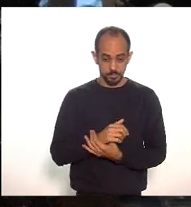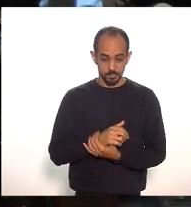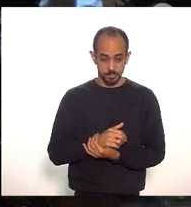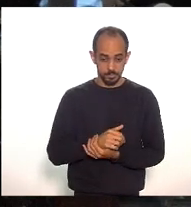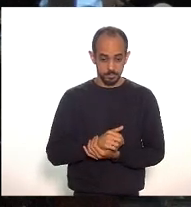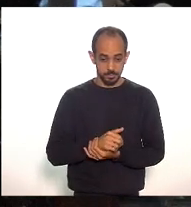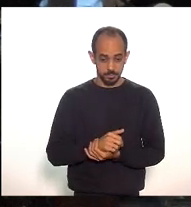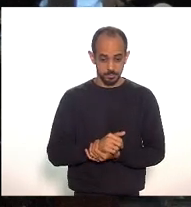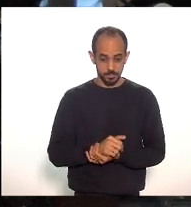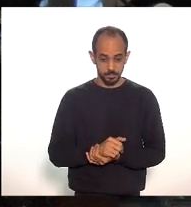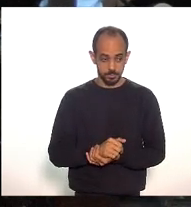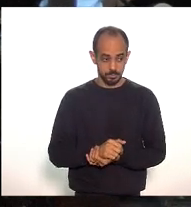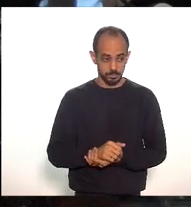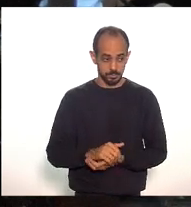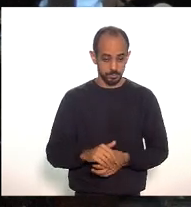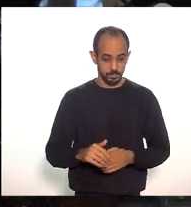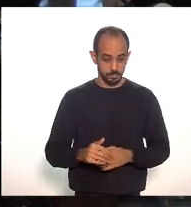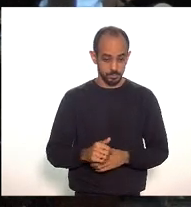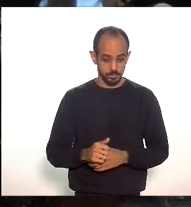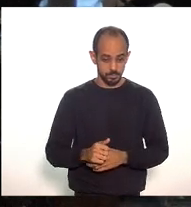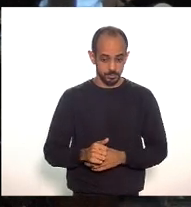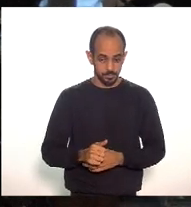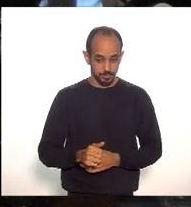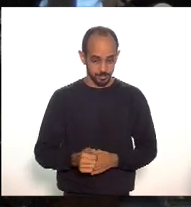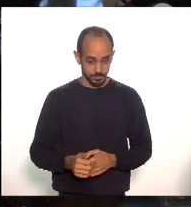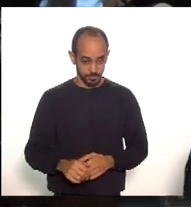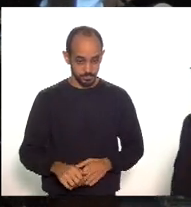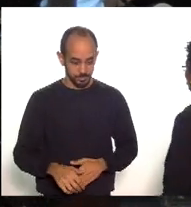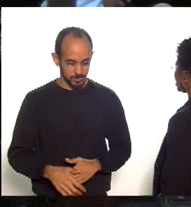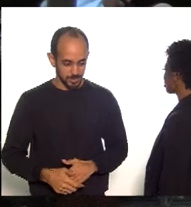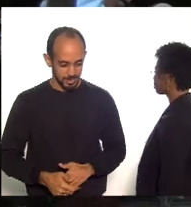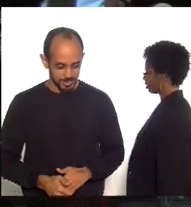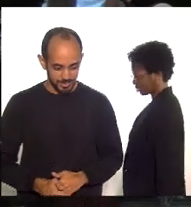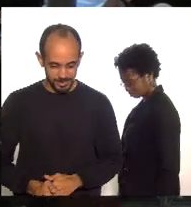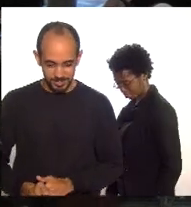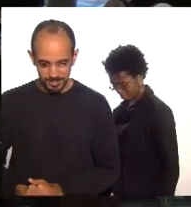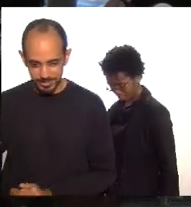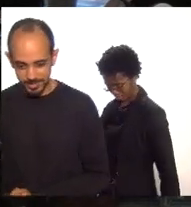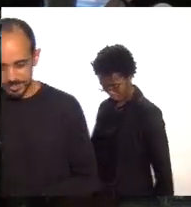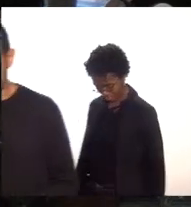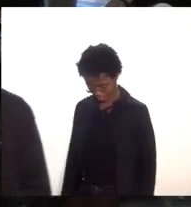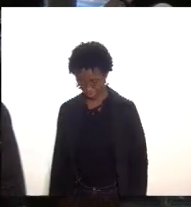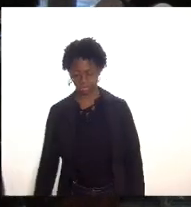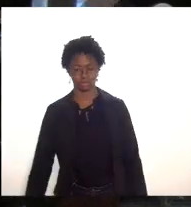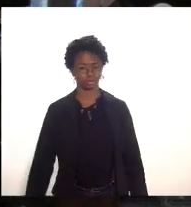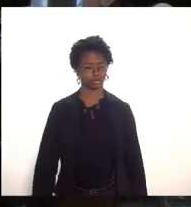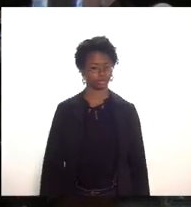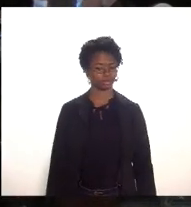Guiomar Mônica Marta Lucinha Renata Alexandre